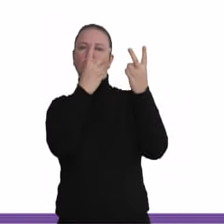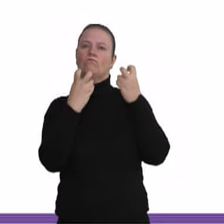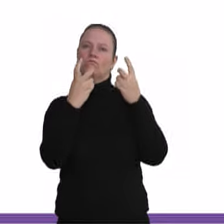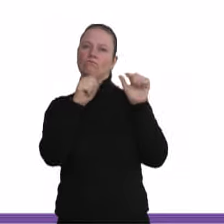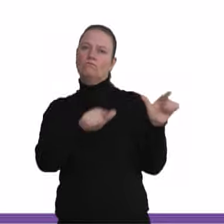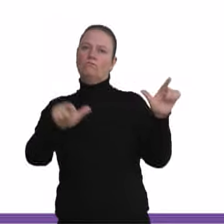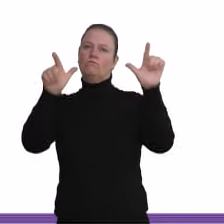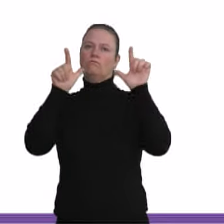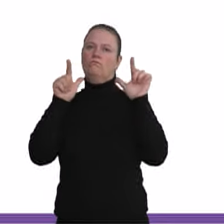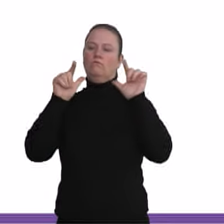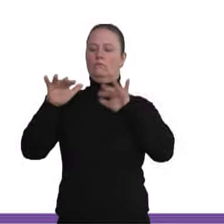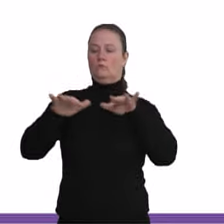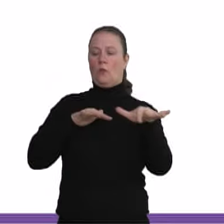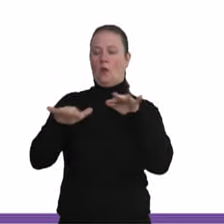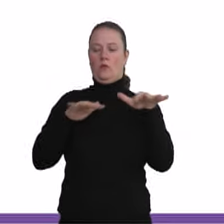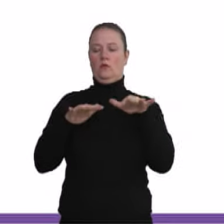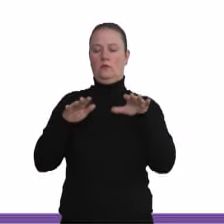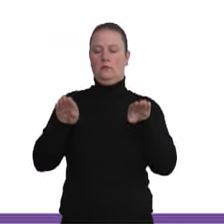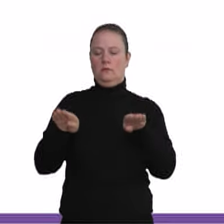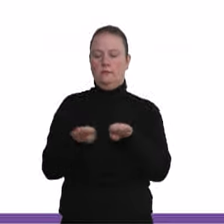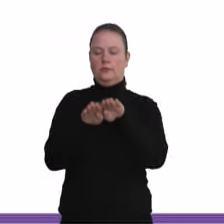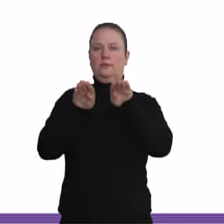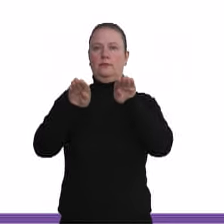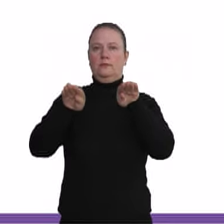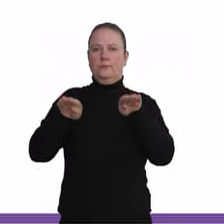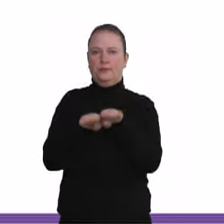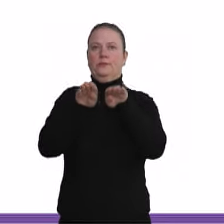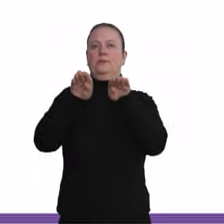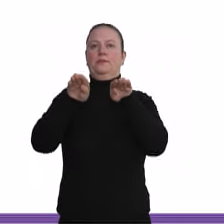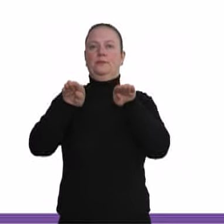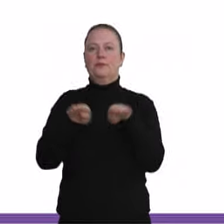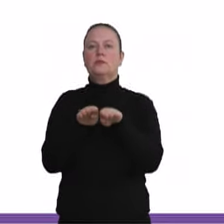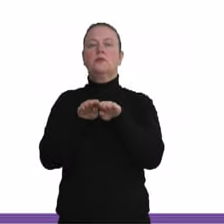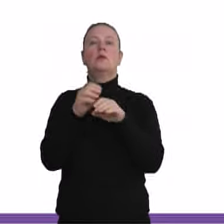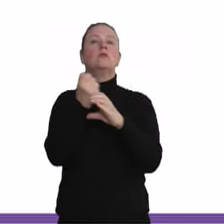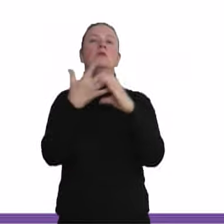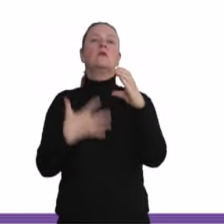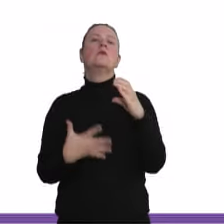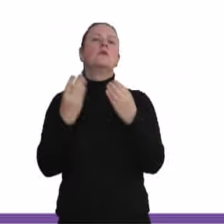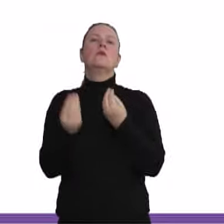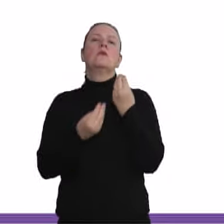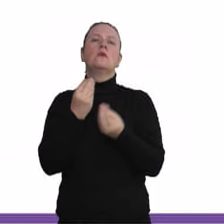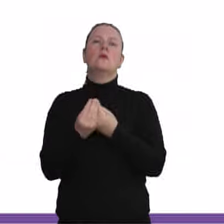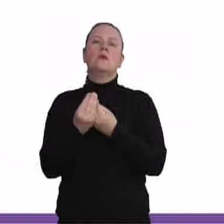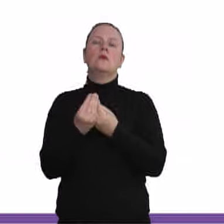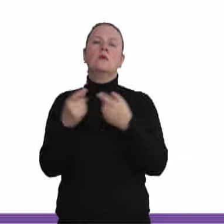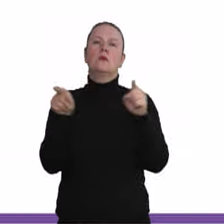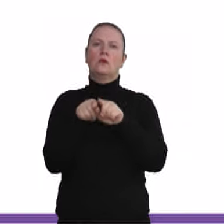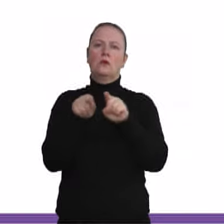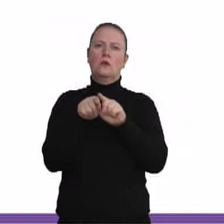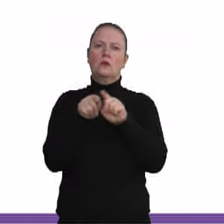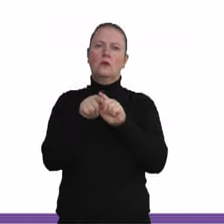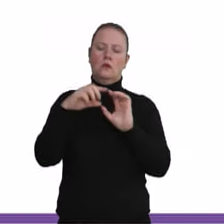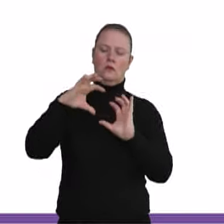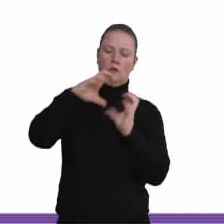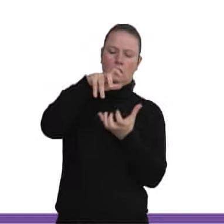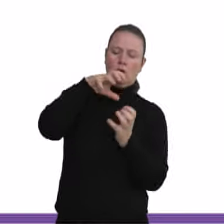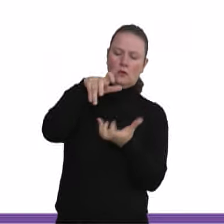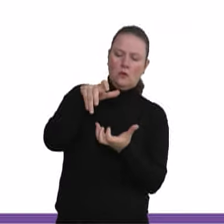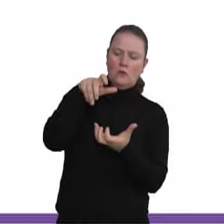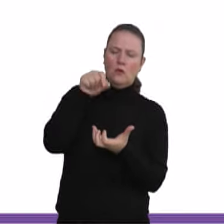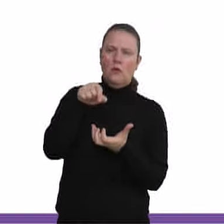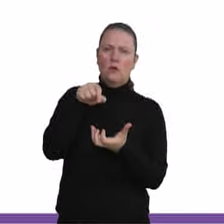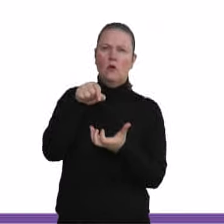a movimentação tectônica do nosso planeta se dá por causa dessa caracterização. A deriva continental vem por causa de fluxo de